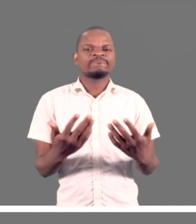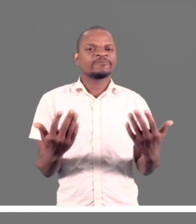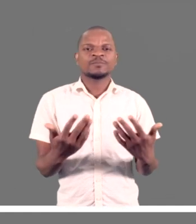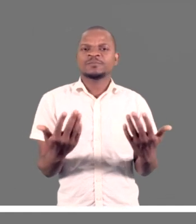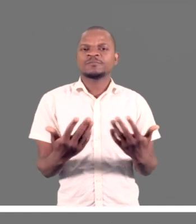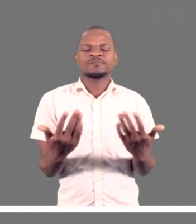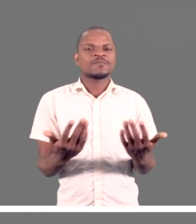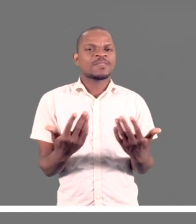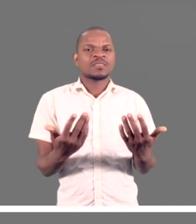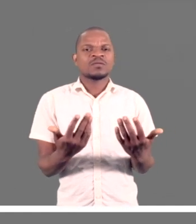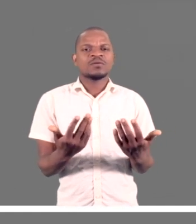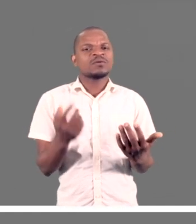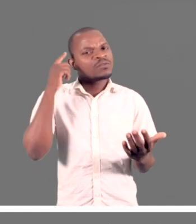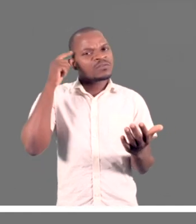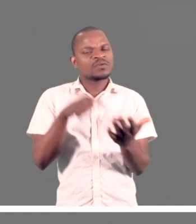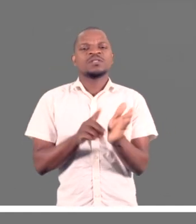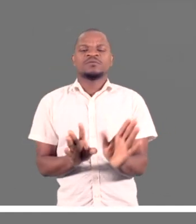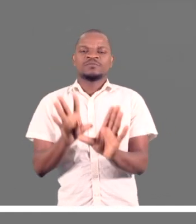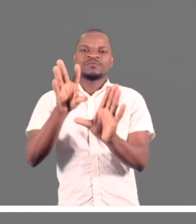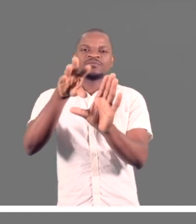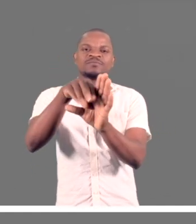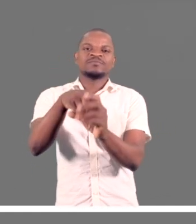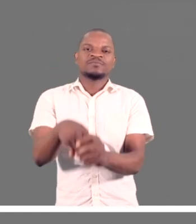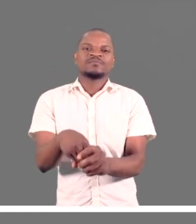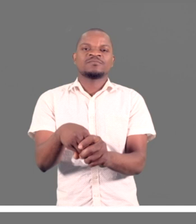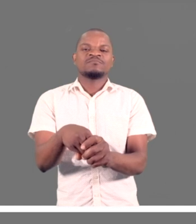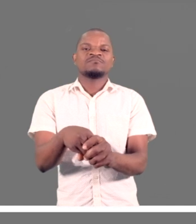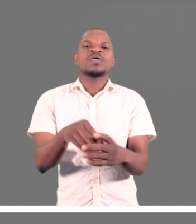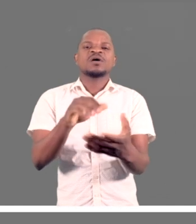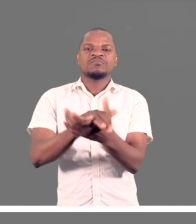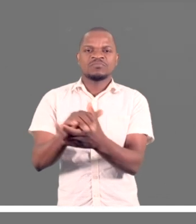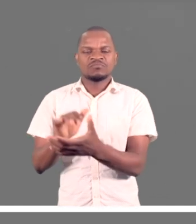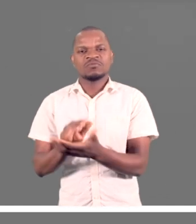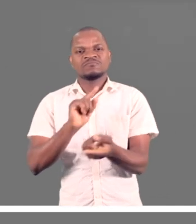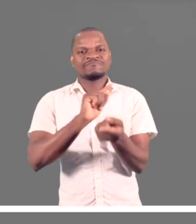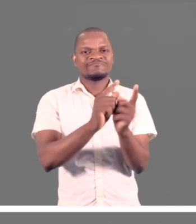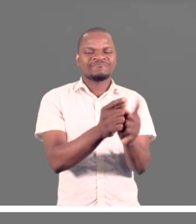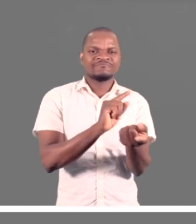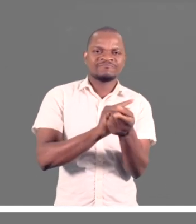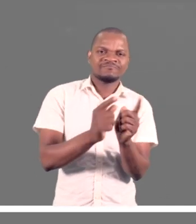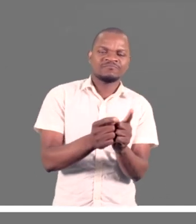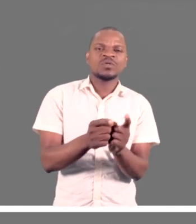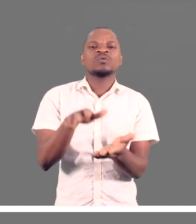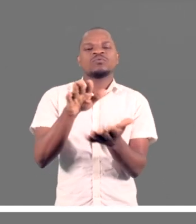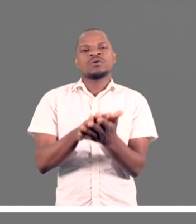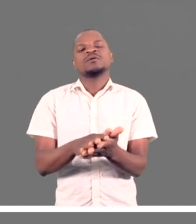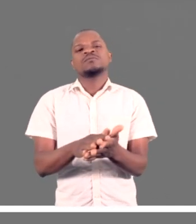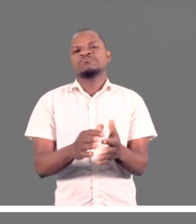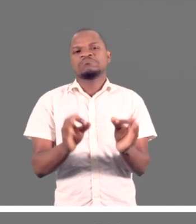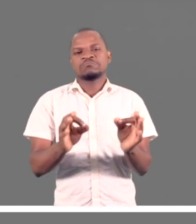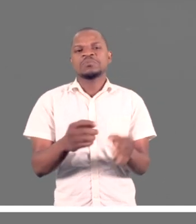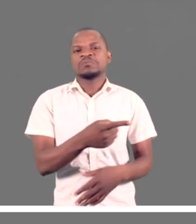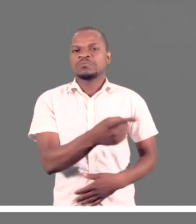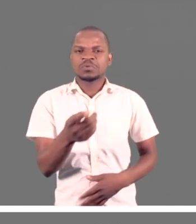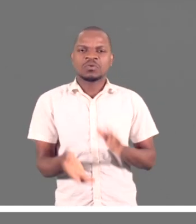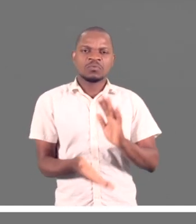isoladas, estão numa conjuntura de amizades. Nós criamos